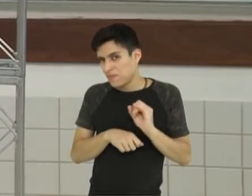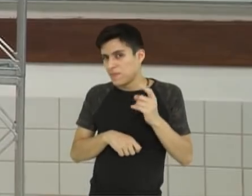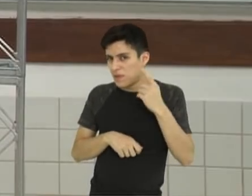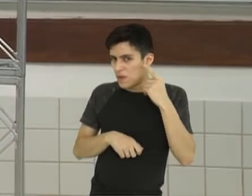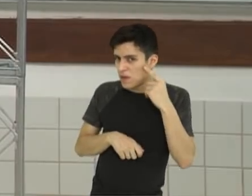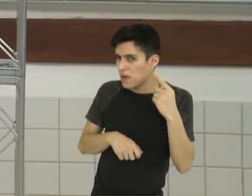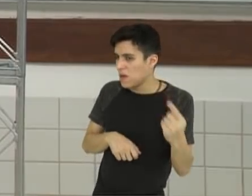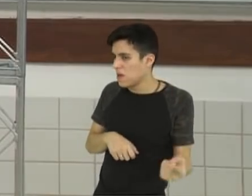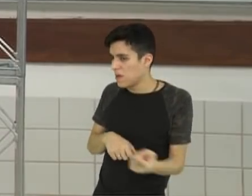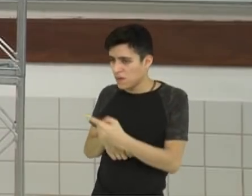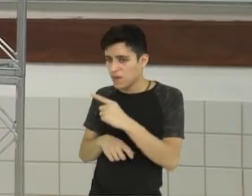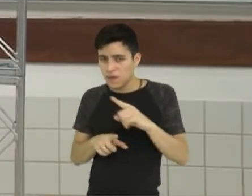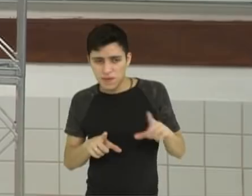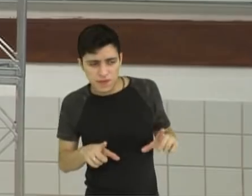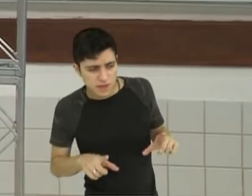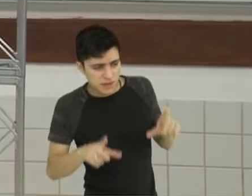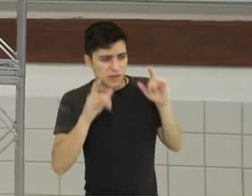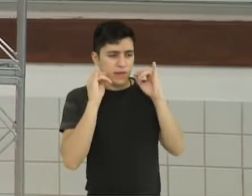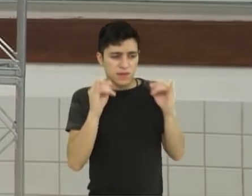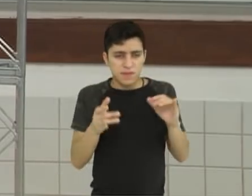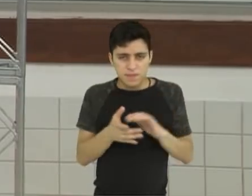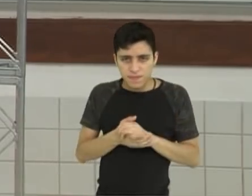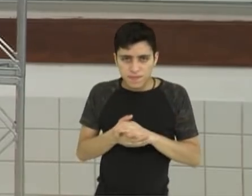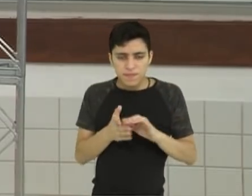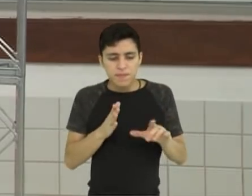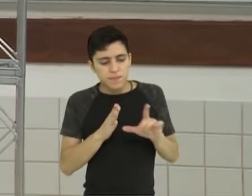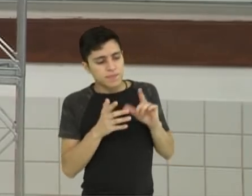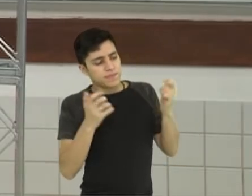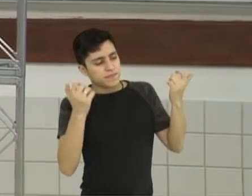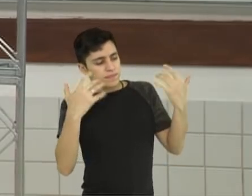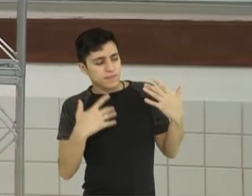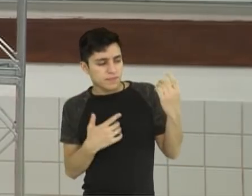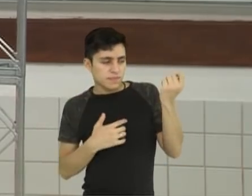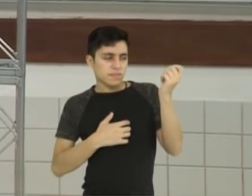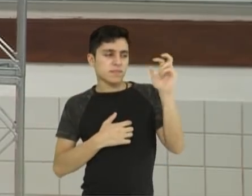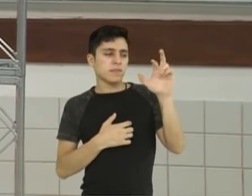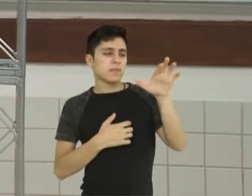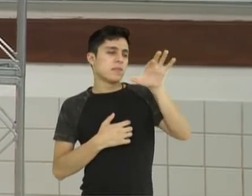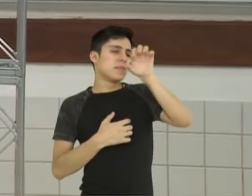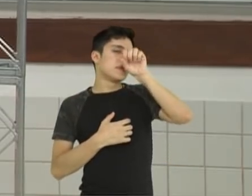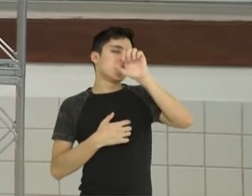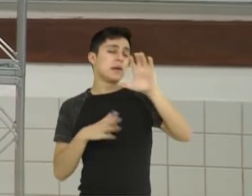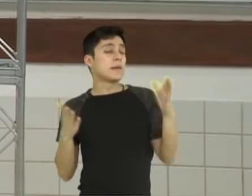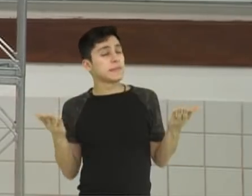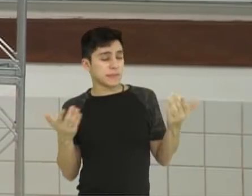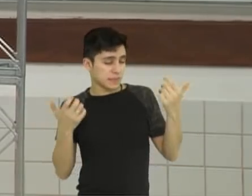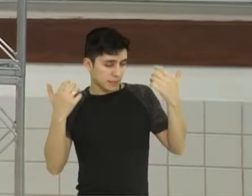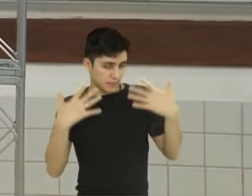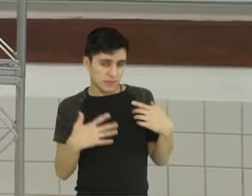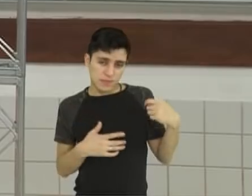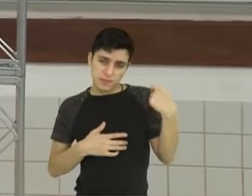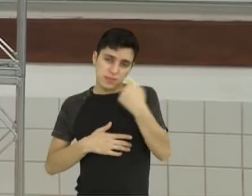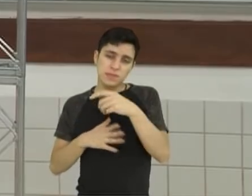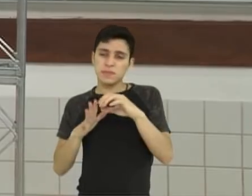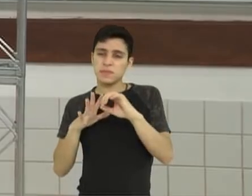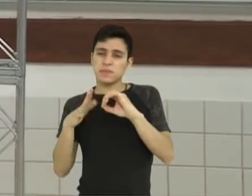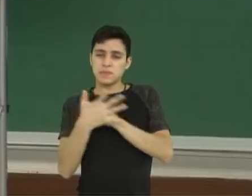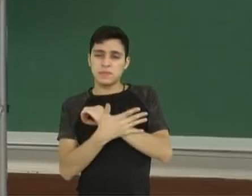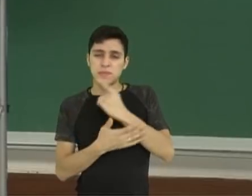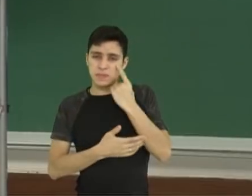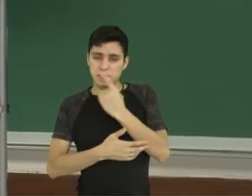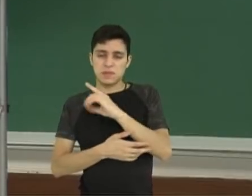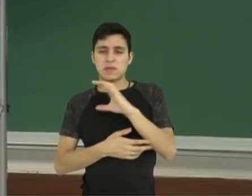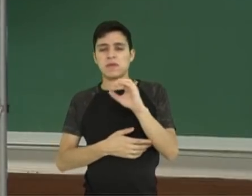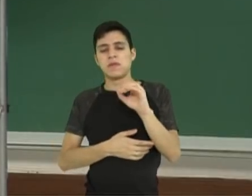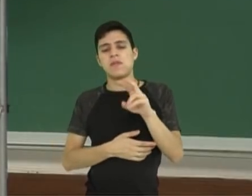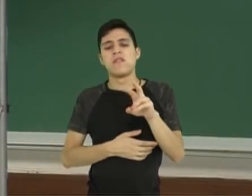super importante. Falamos do sistema respiratório, então já vai parar um pouquinho para falar do Covid-19. Então, olha a nossa notícia.